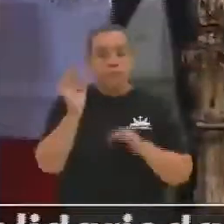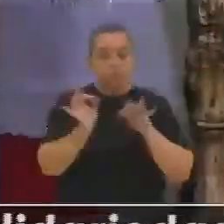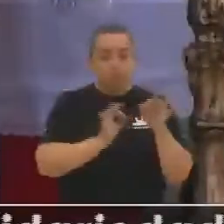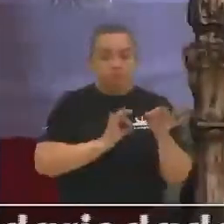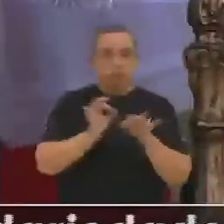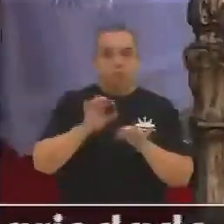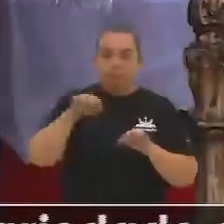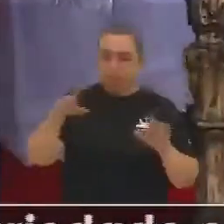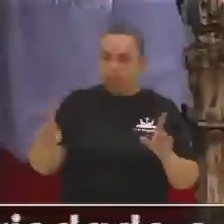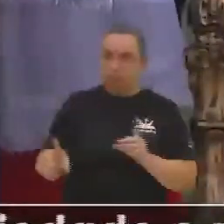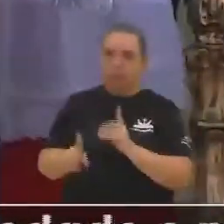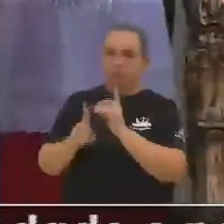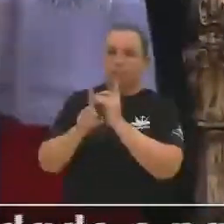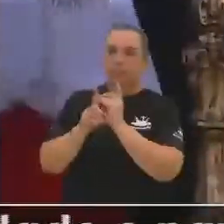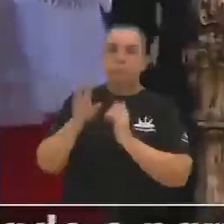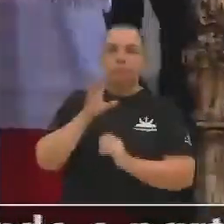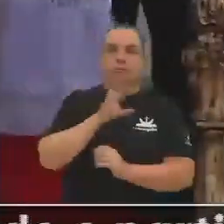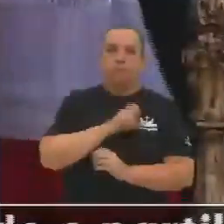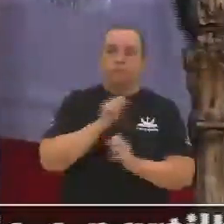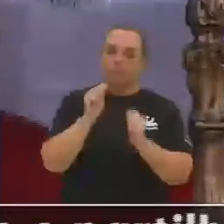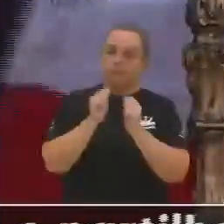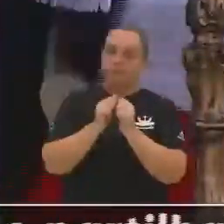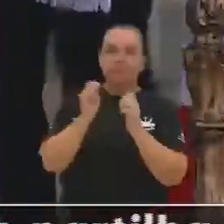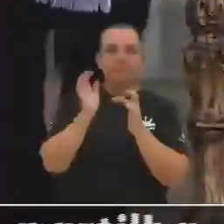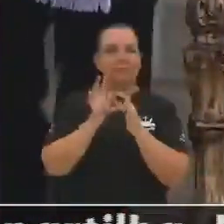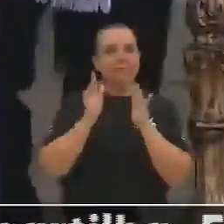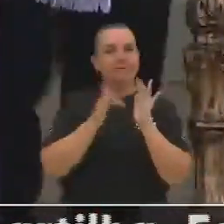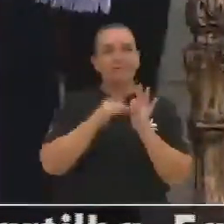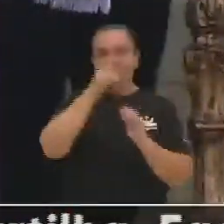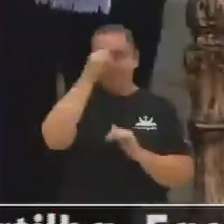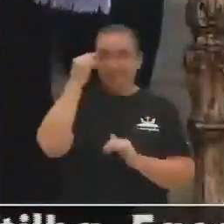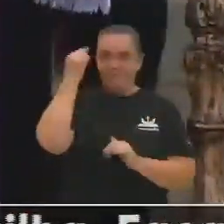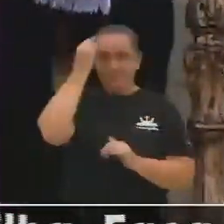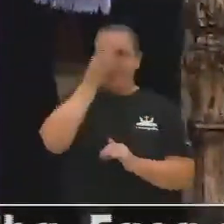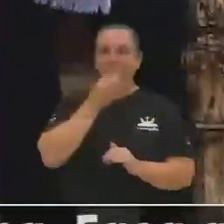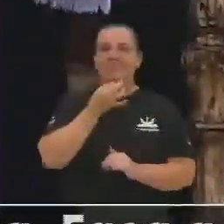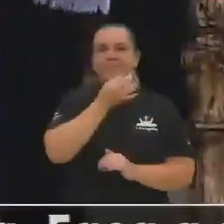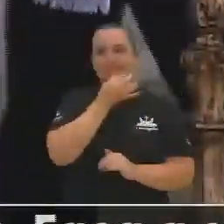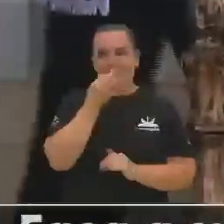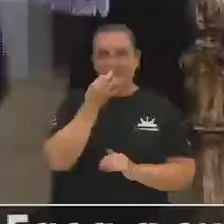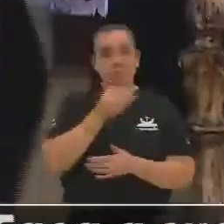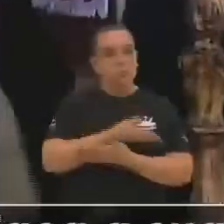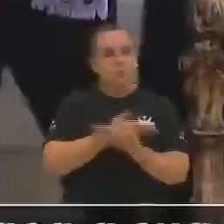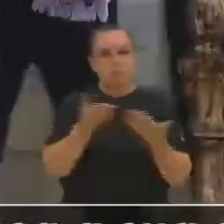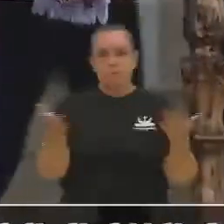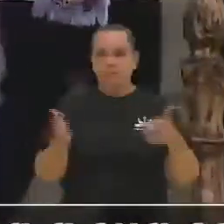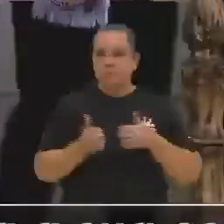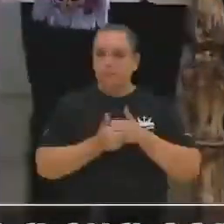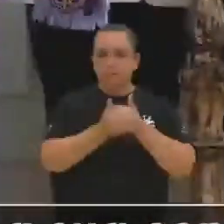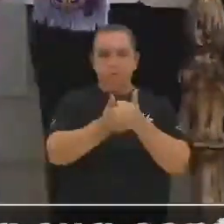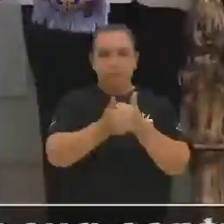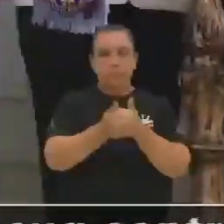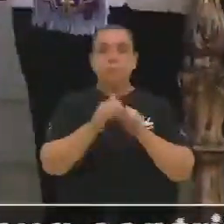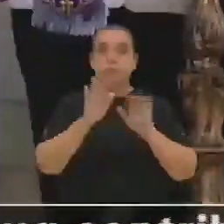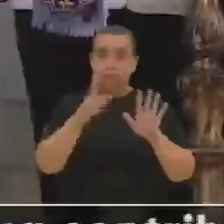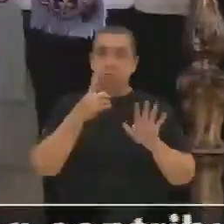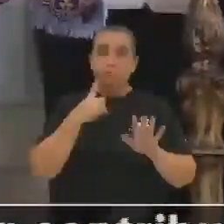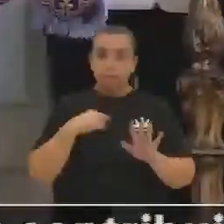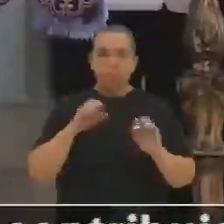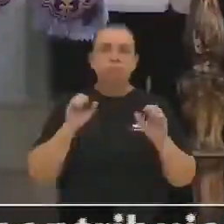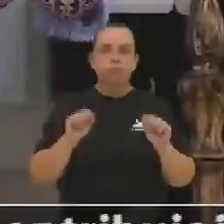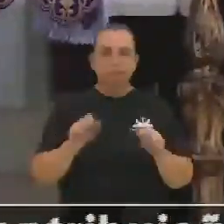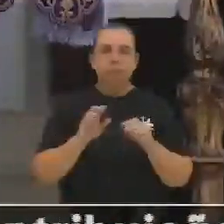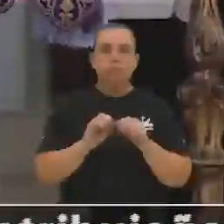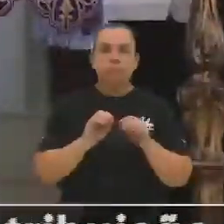Preparemo-nos para este encontro de amor com Jesus na Sagrada Eucaristia. E você que nos acompanha, se desejar,